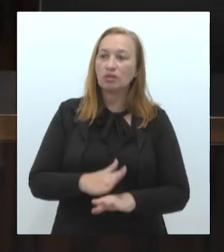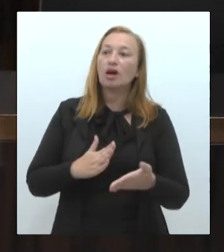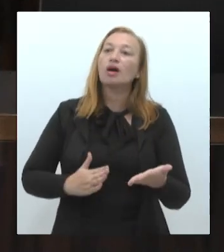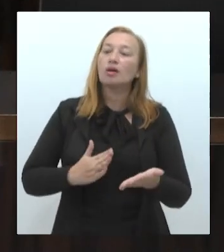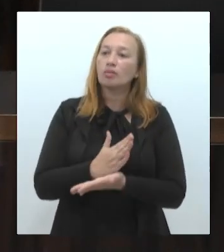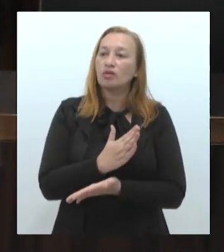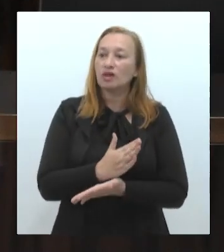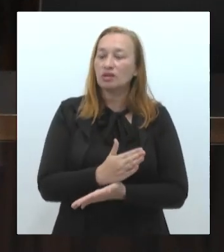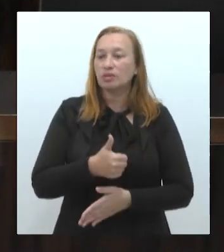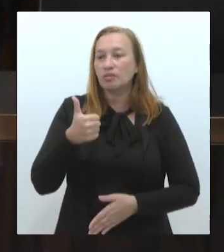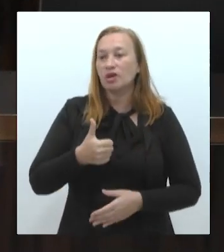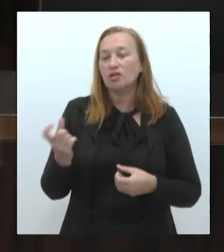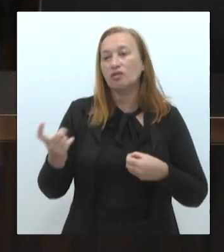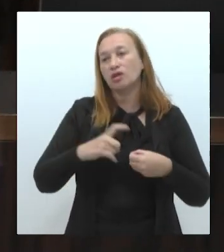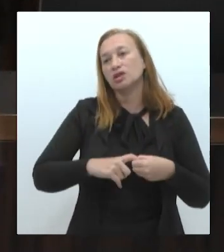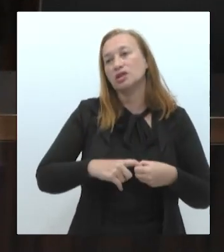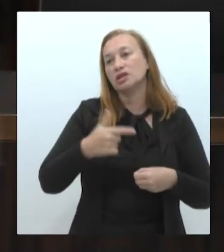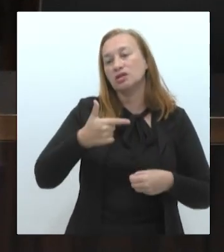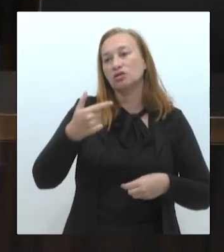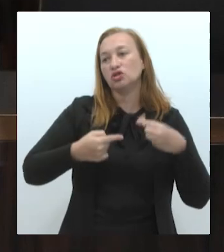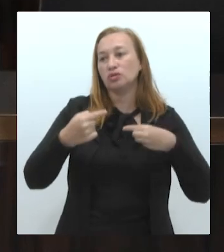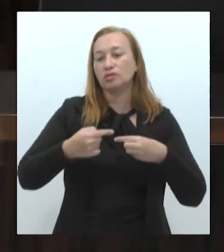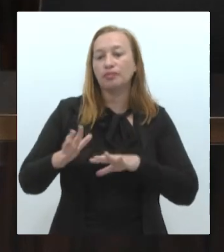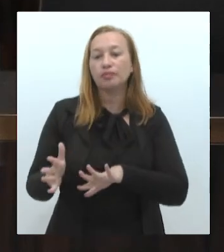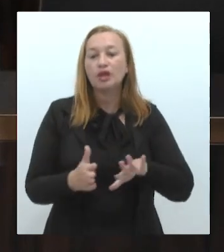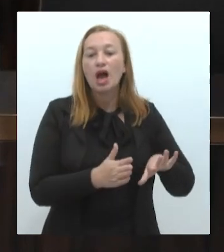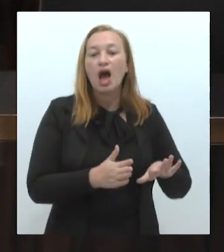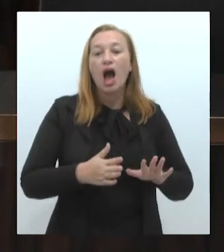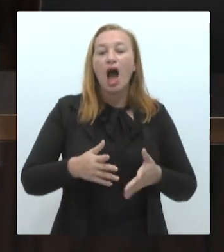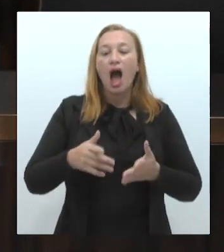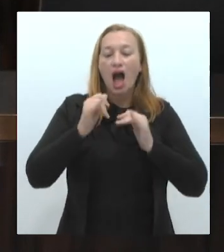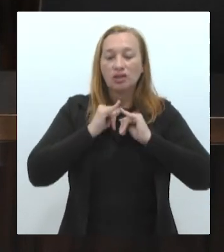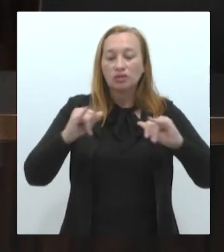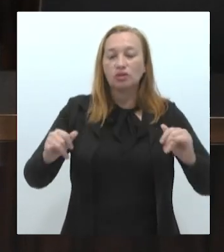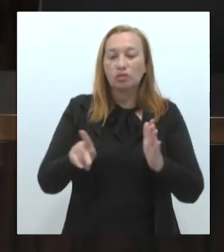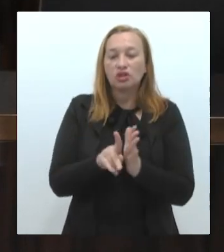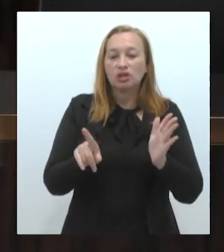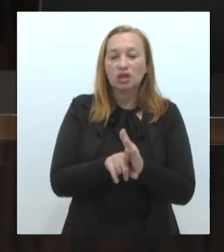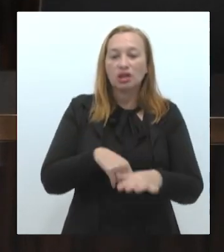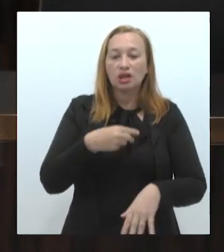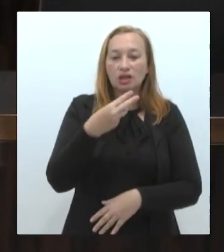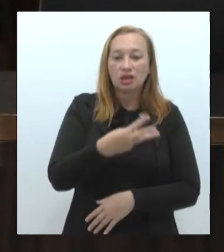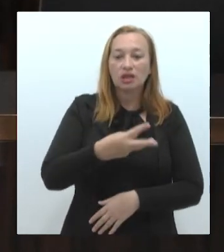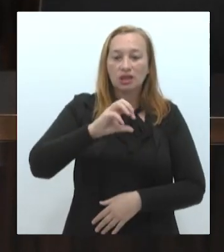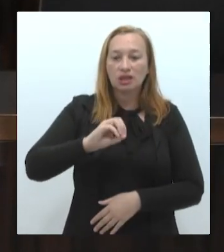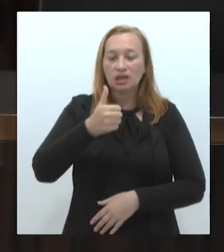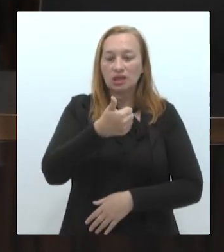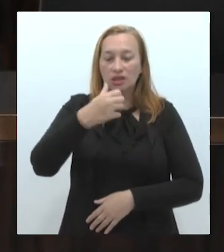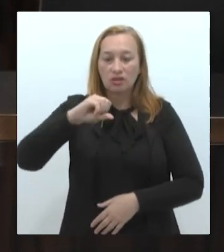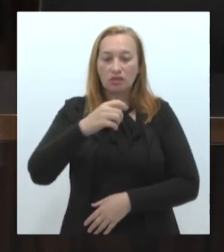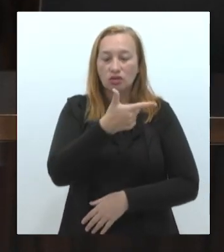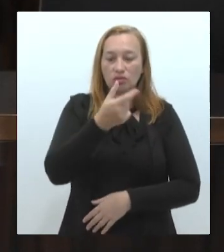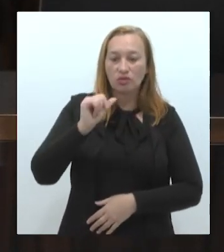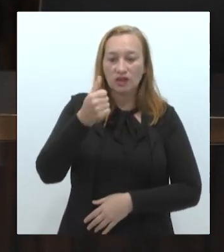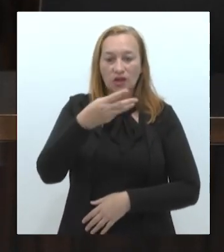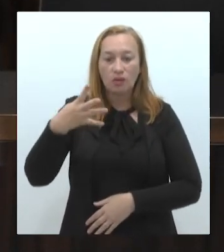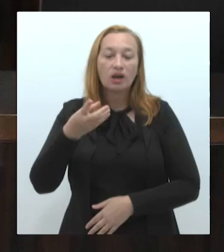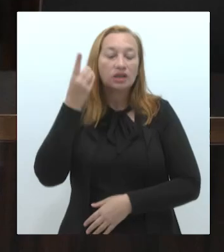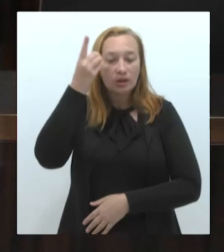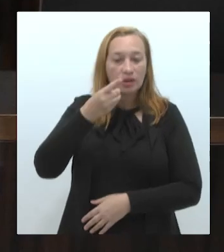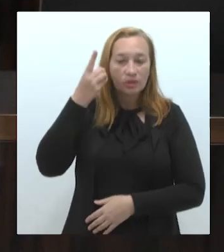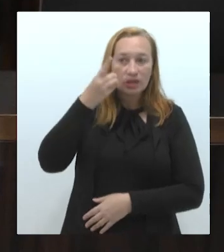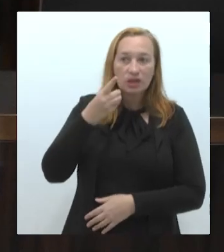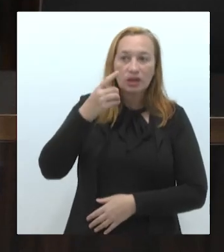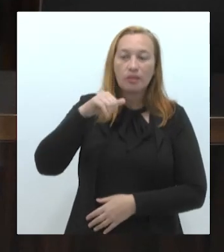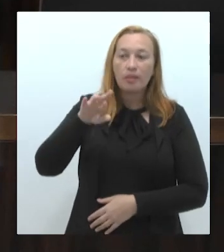estão. Aprovado em primeira, retorno em segunda. Anuncio o projeto de lei número 3019 de 2024, de autoria da